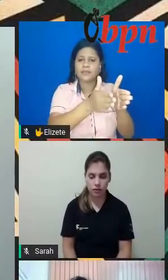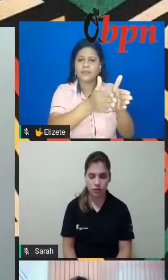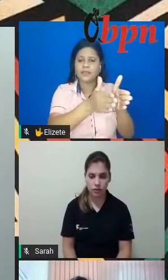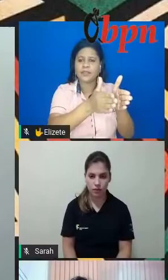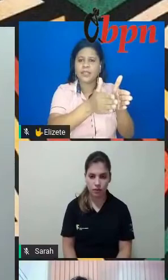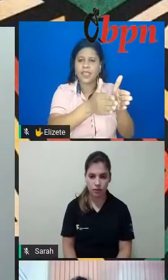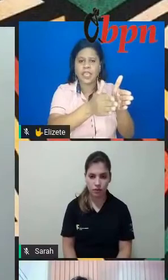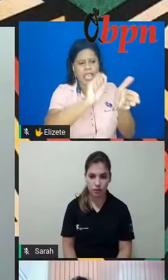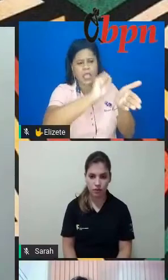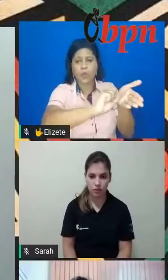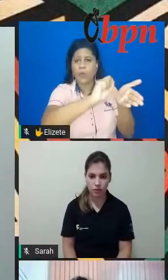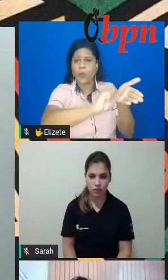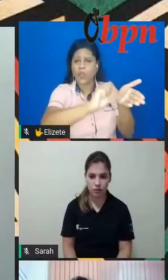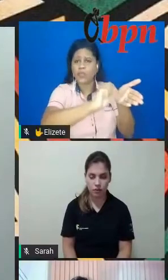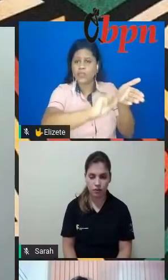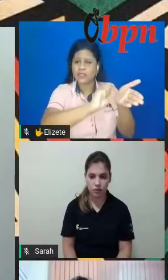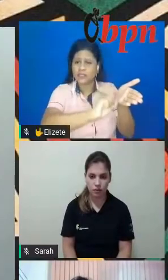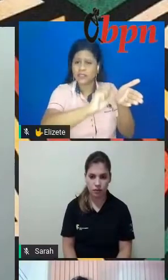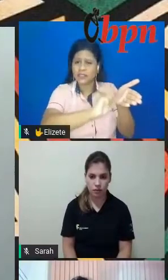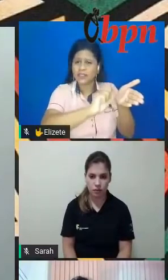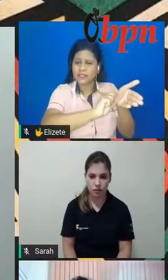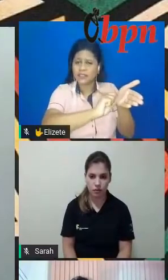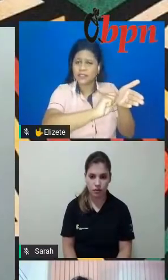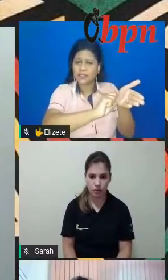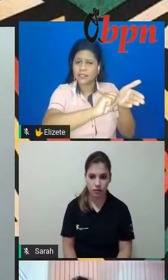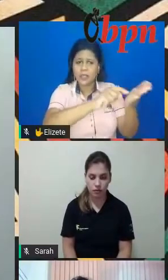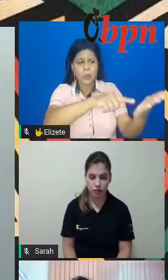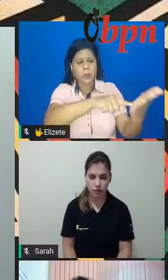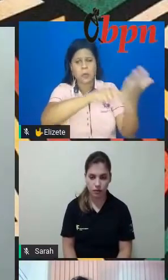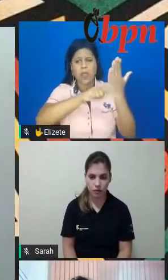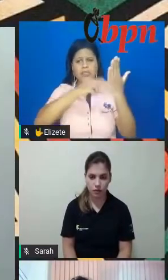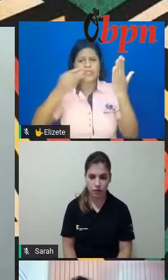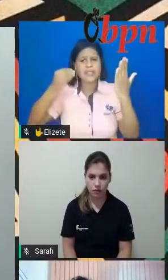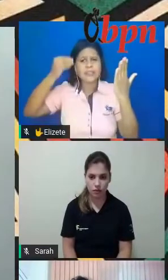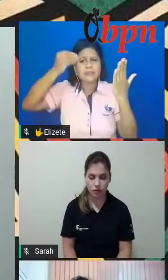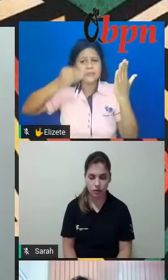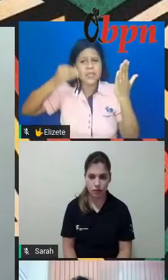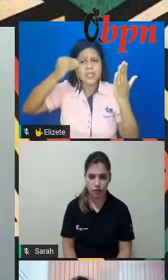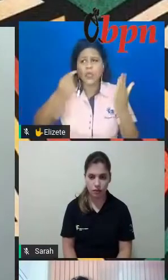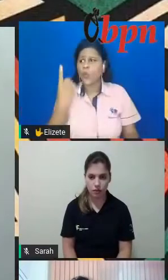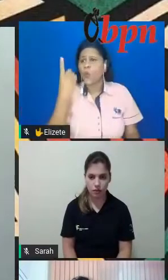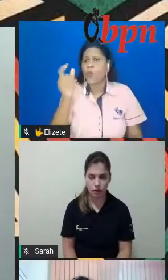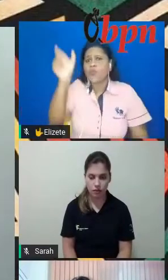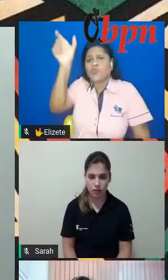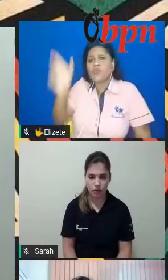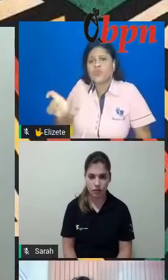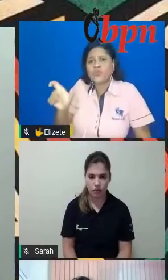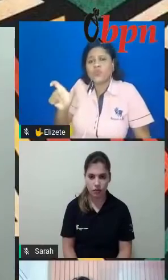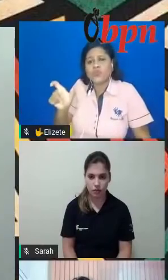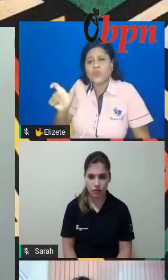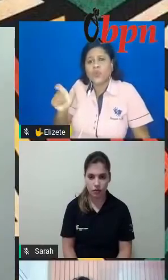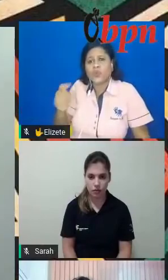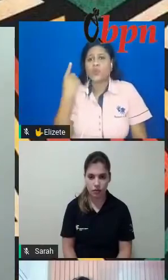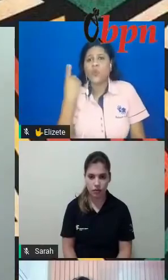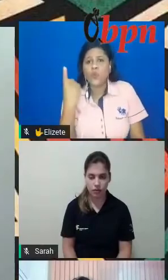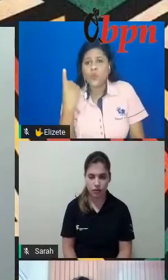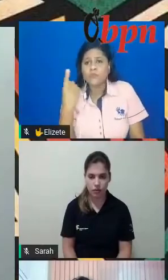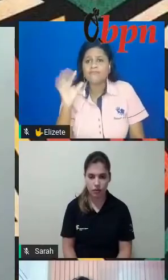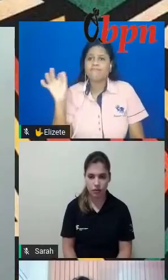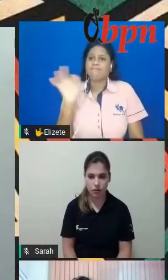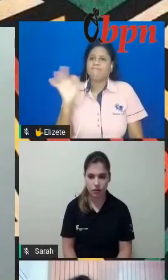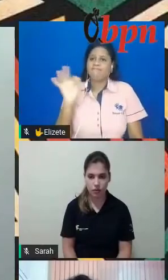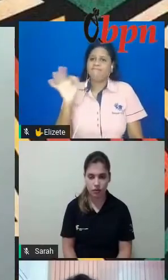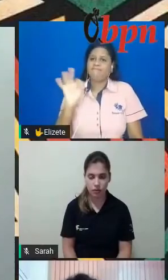escrita que traga as experiências de um sujeito puramente individual. Eu acho que aí